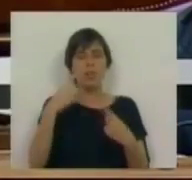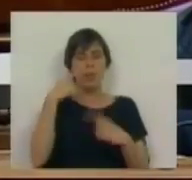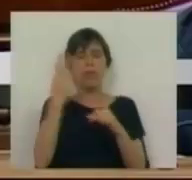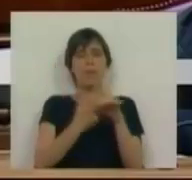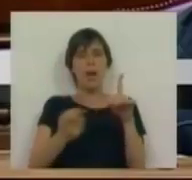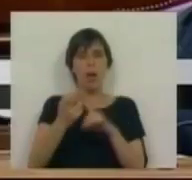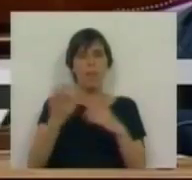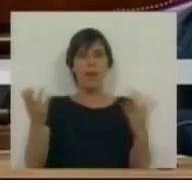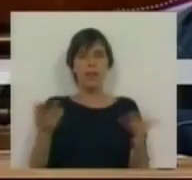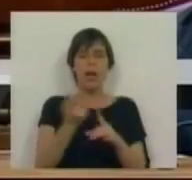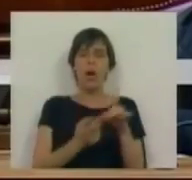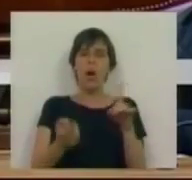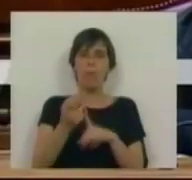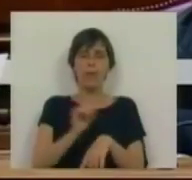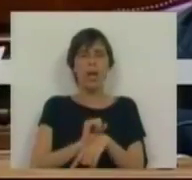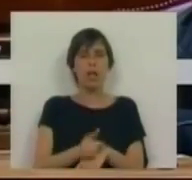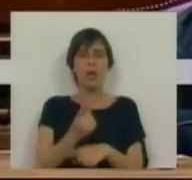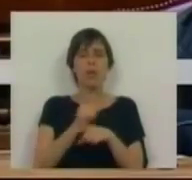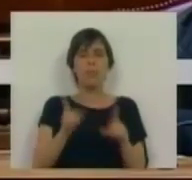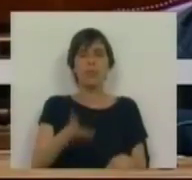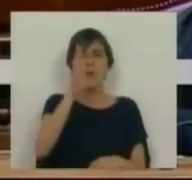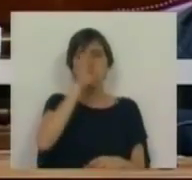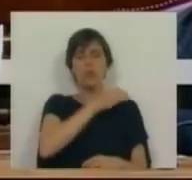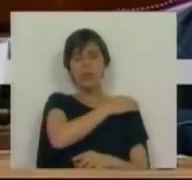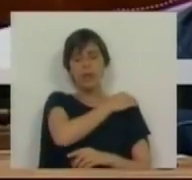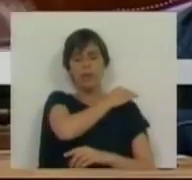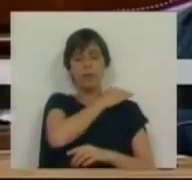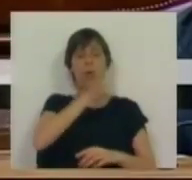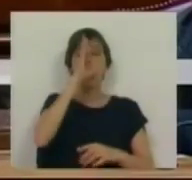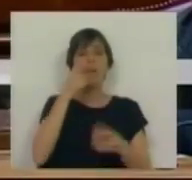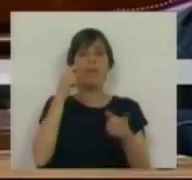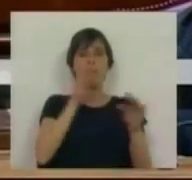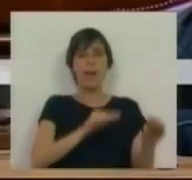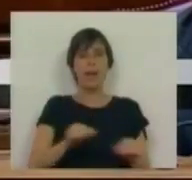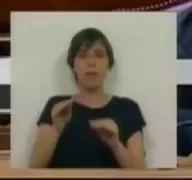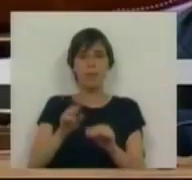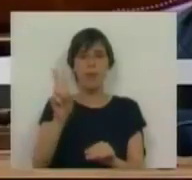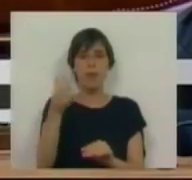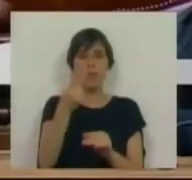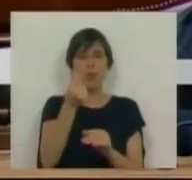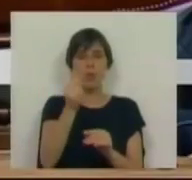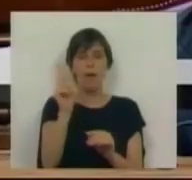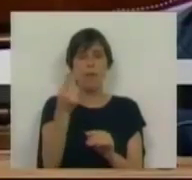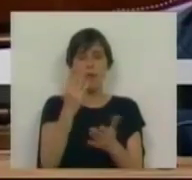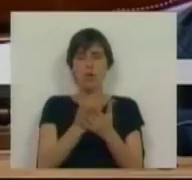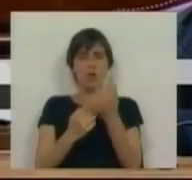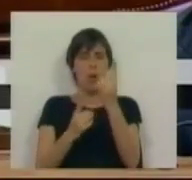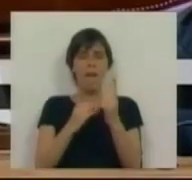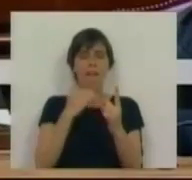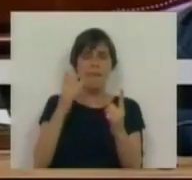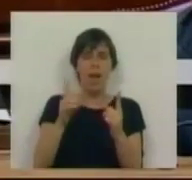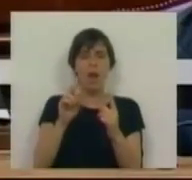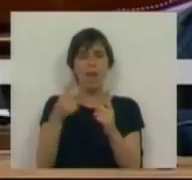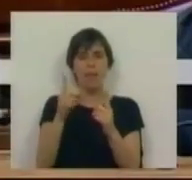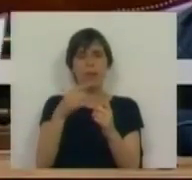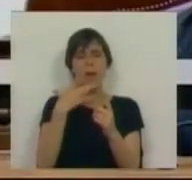vai aumentar. Vai aumentar desde logo porque o Estado, o Governo, vai repor os dois subsídios e não apenas um, conforme